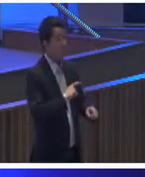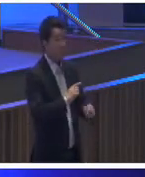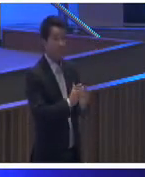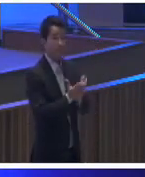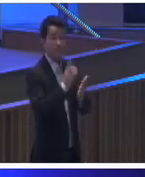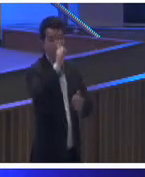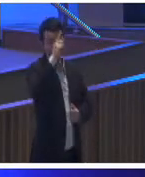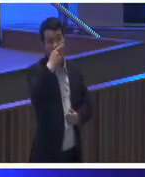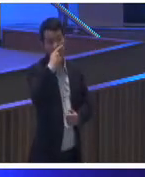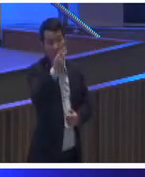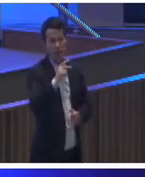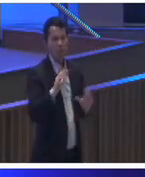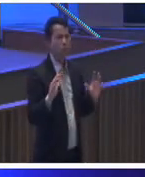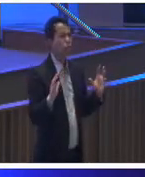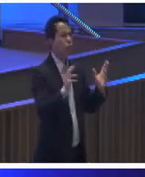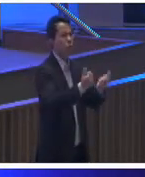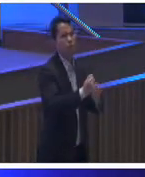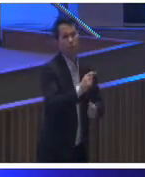é?